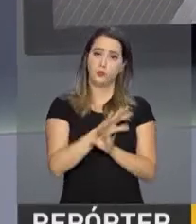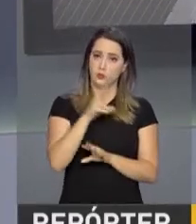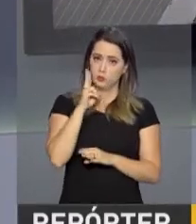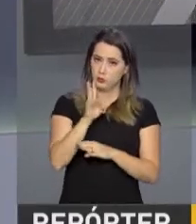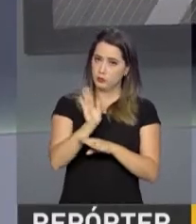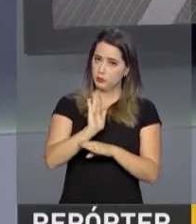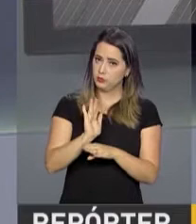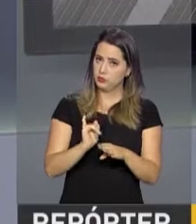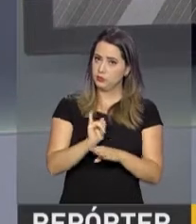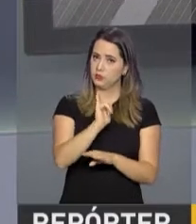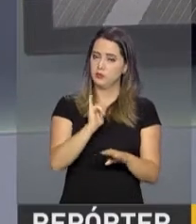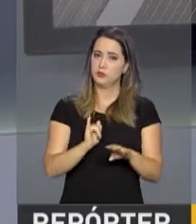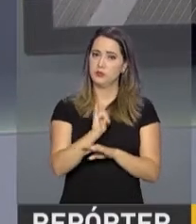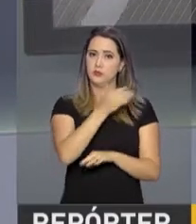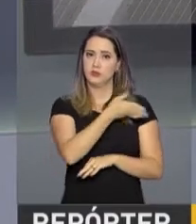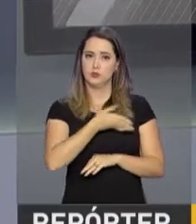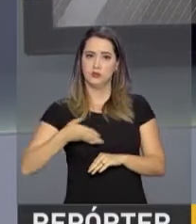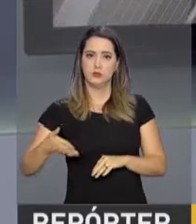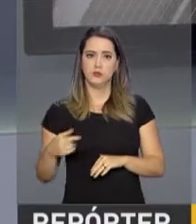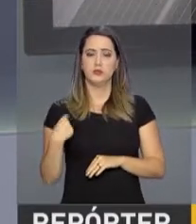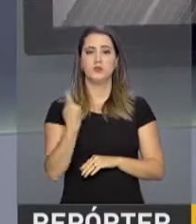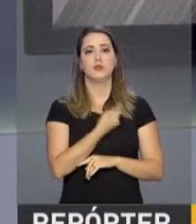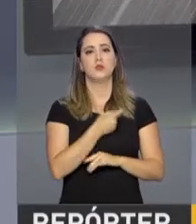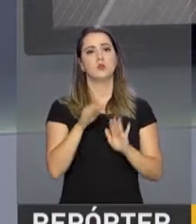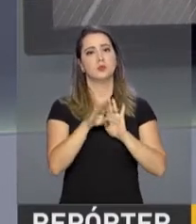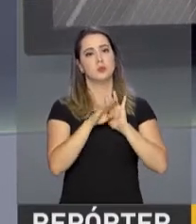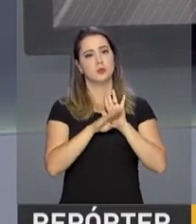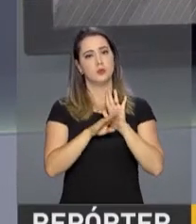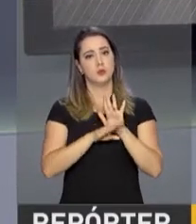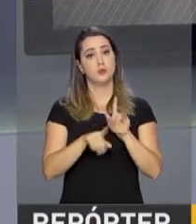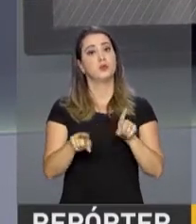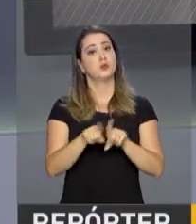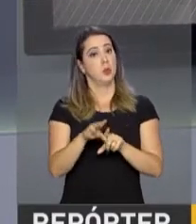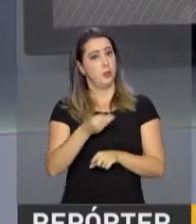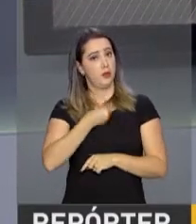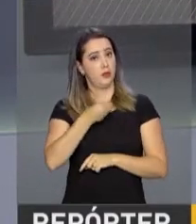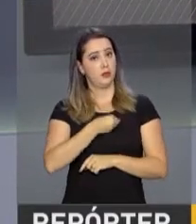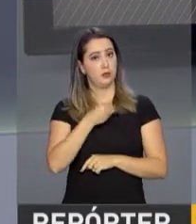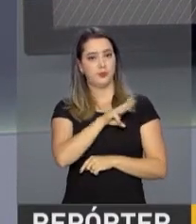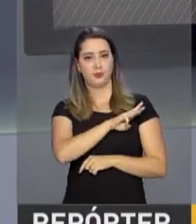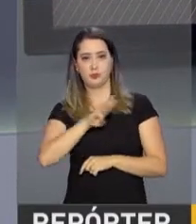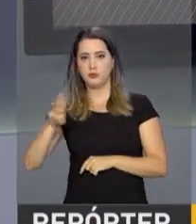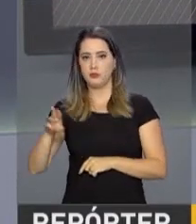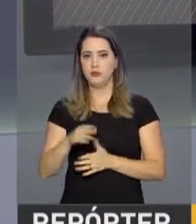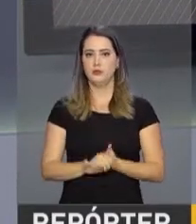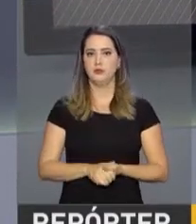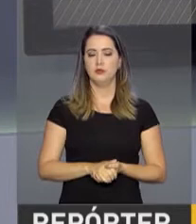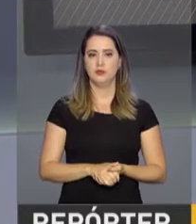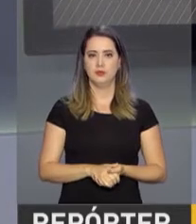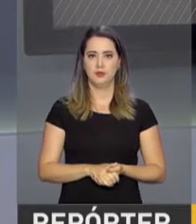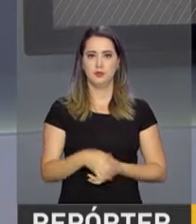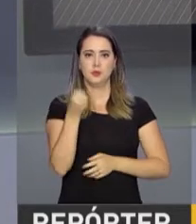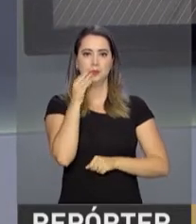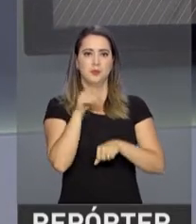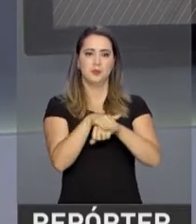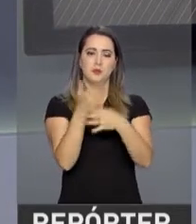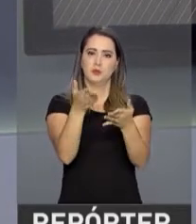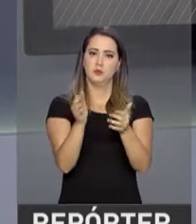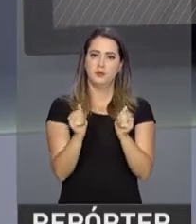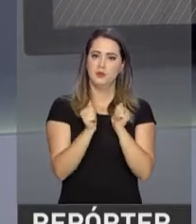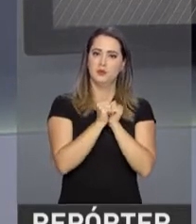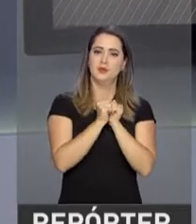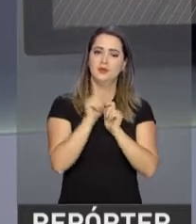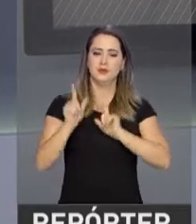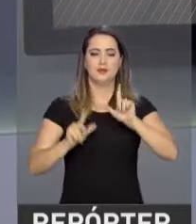pode rever todas as reportagens no youtube e acompanhar a nossa programação ao vivo também pela internet uma boa noite pra você